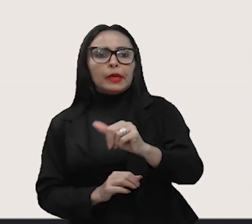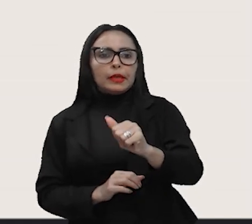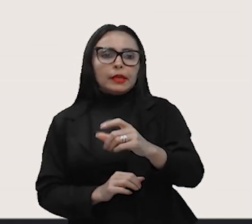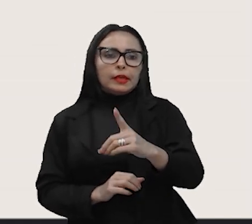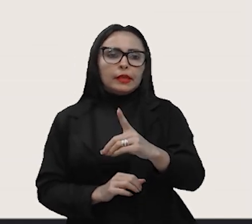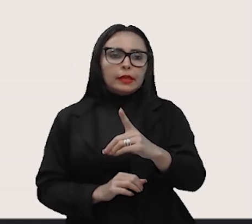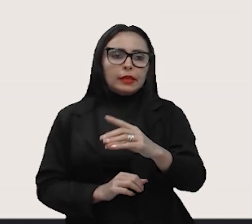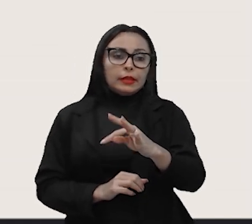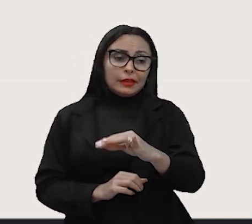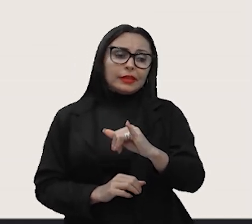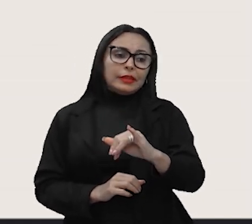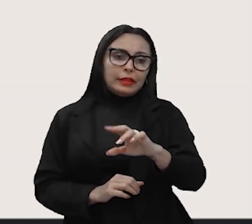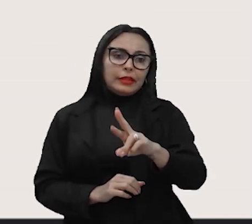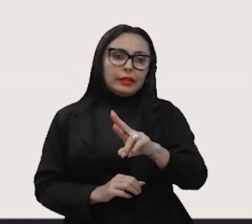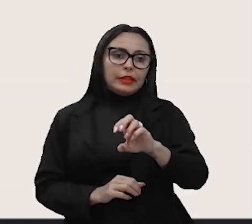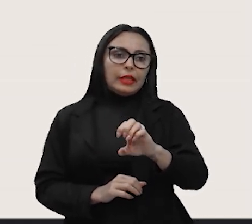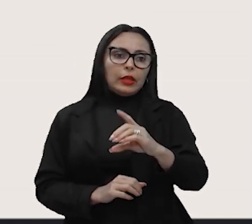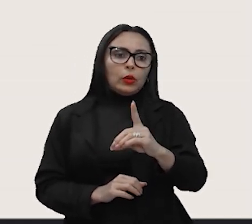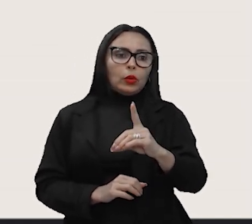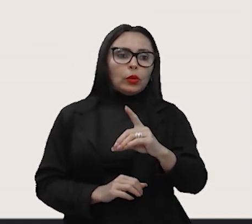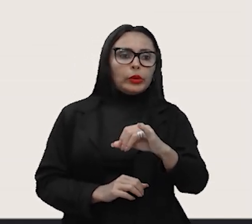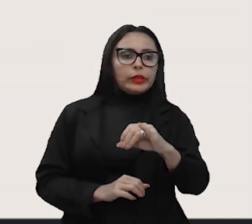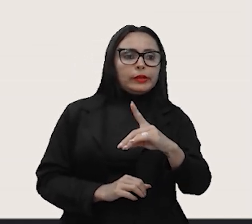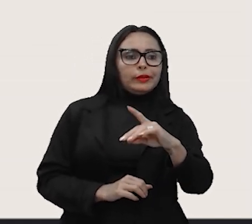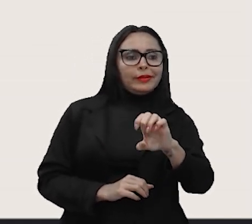E a paratireoide.